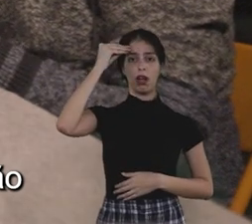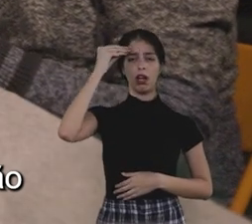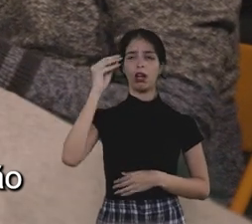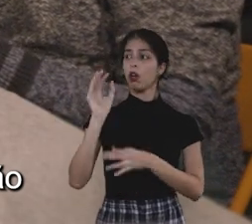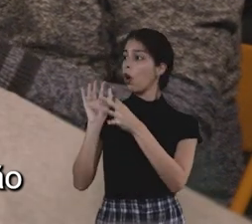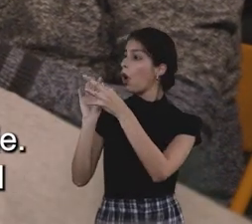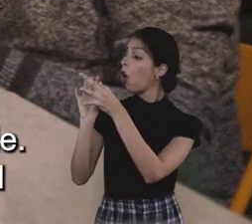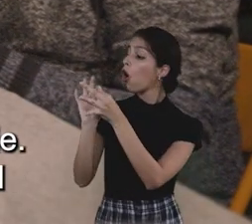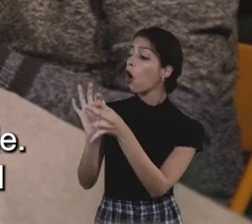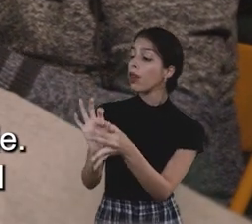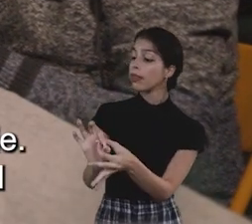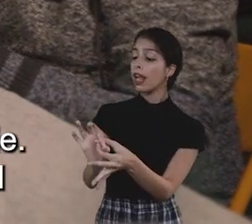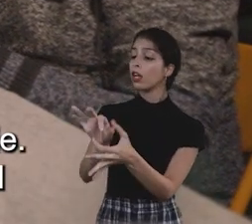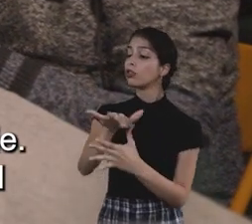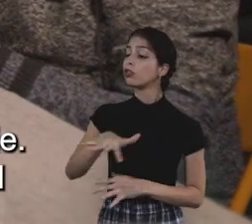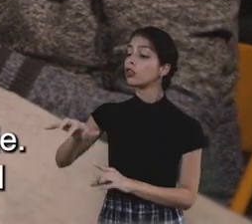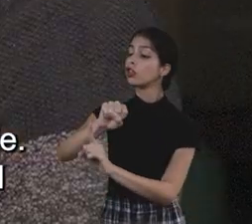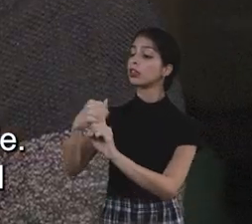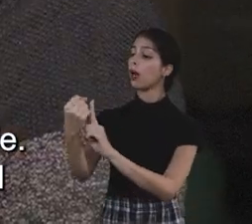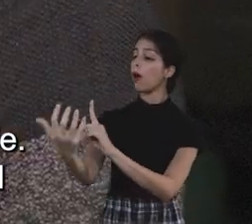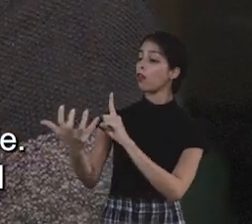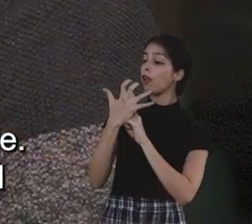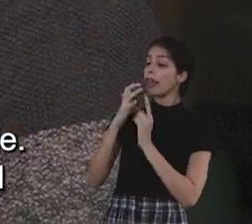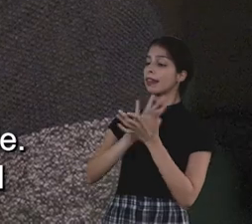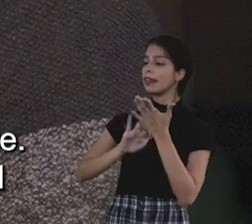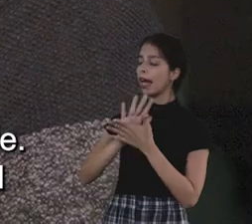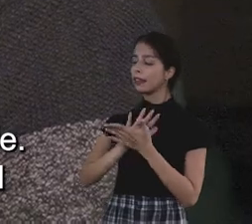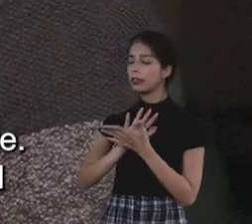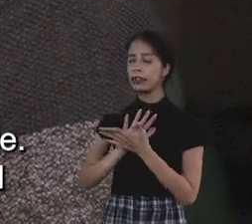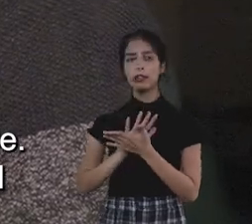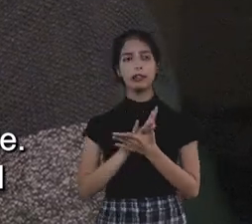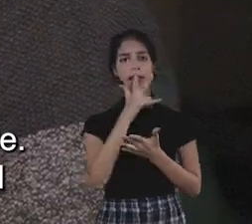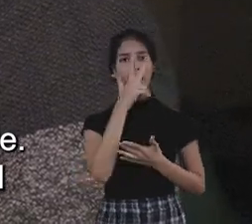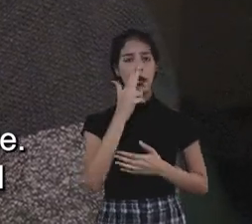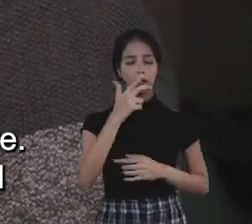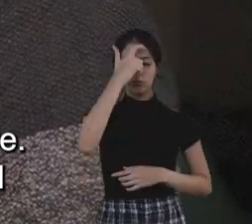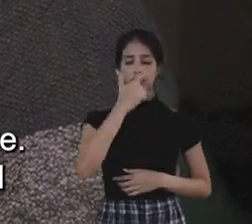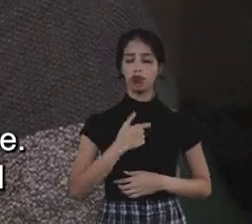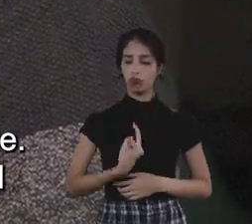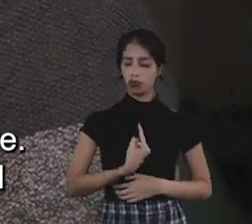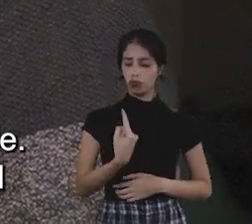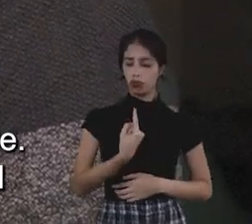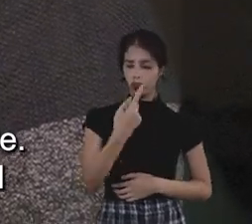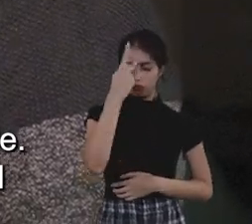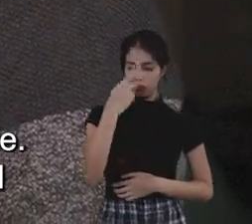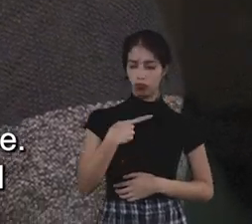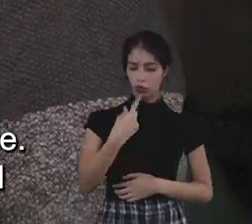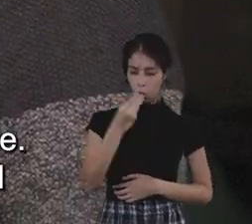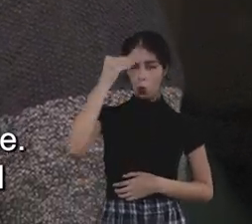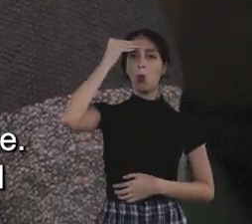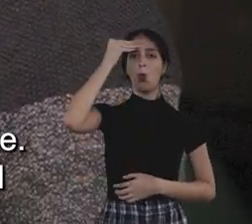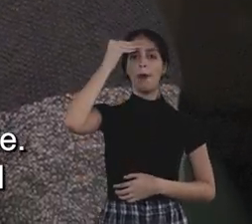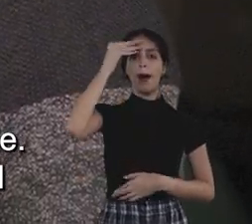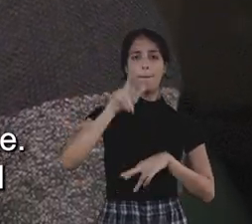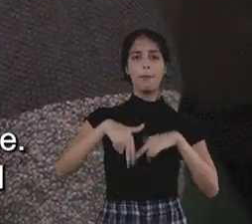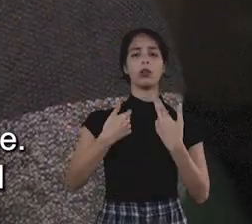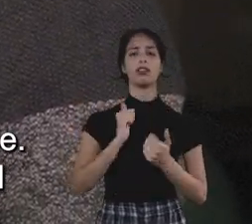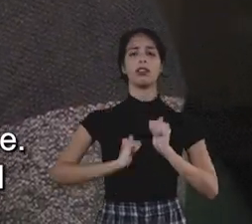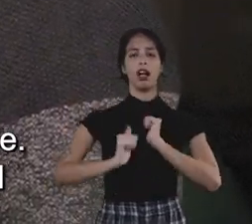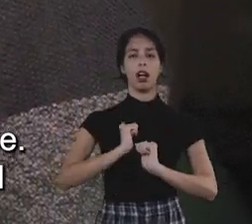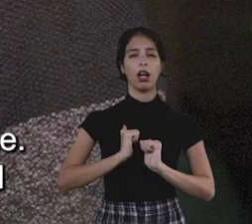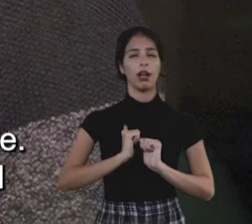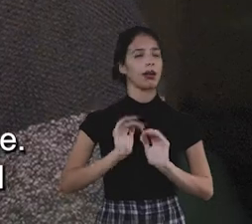como se o contexto não tivesse nenhum efeito de produção de ansiedade né Eh e